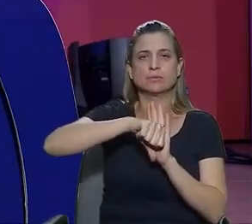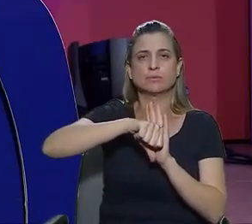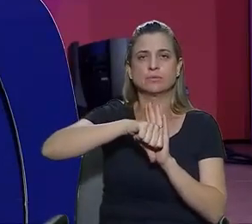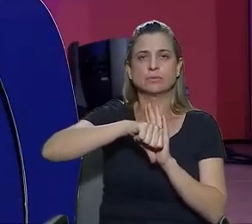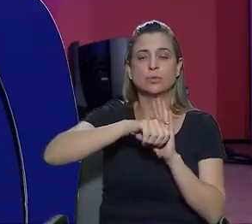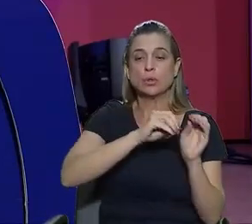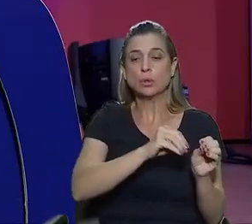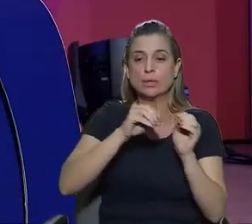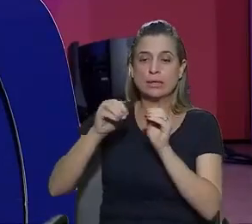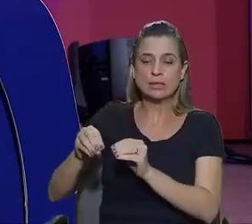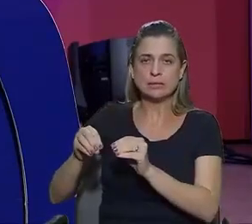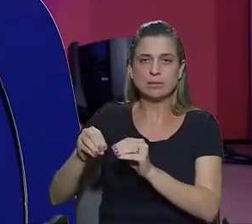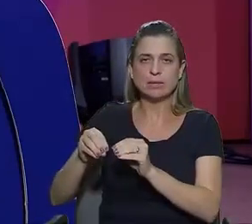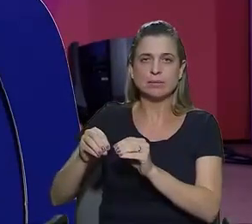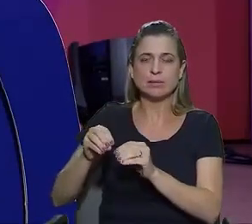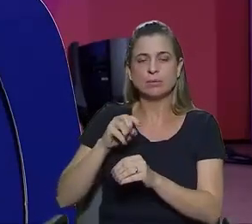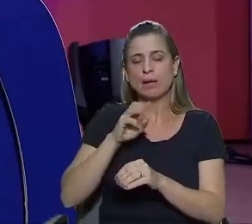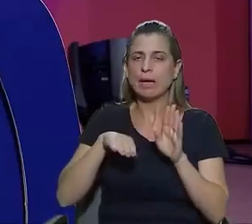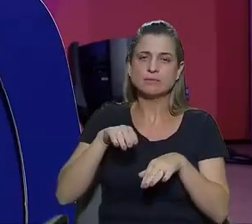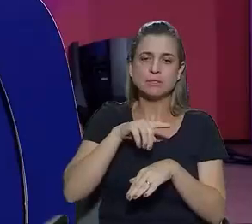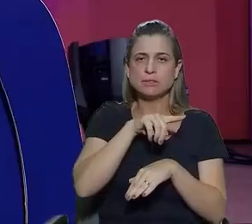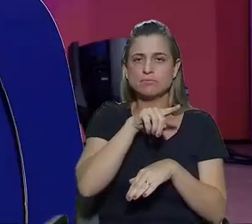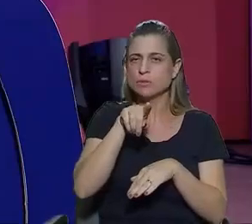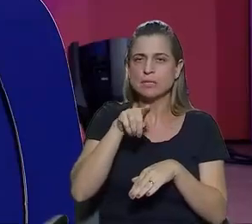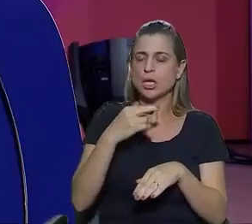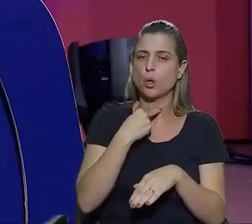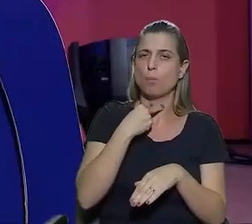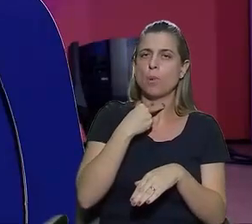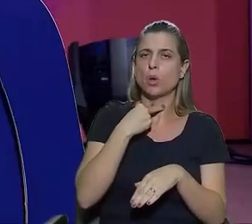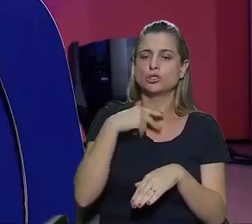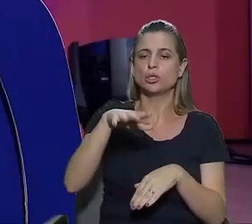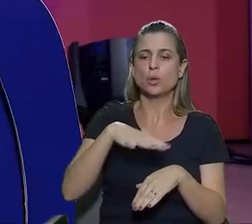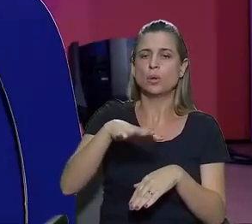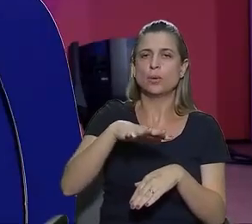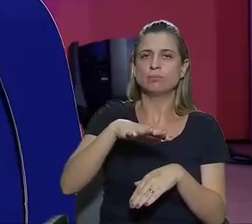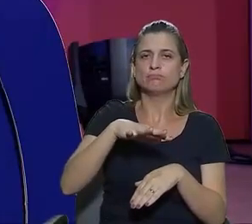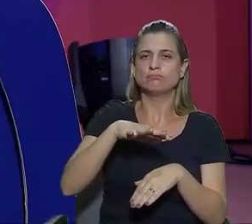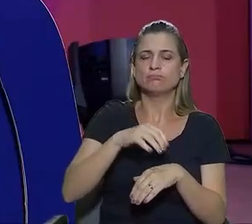determinados espaços, ou você é questionado por estar em determinados espaços. Né?